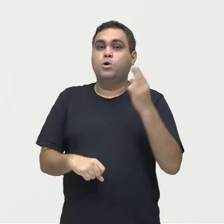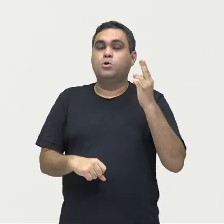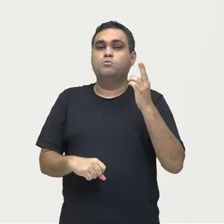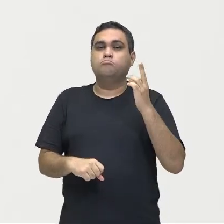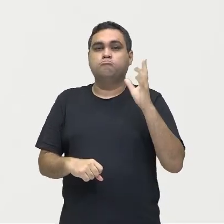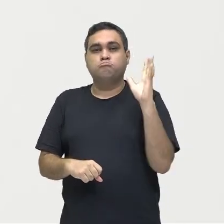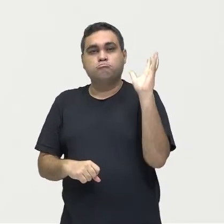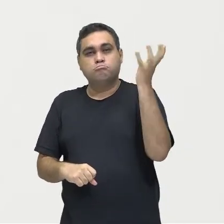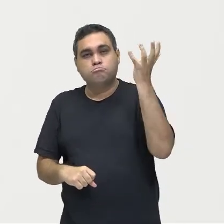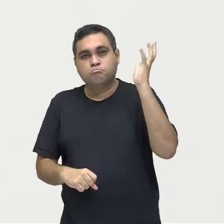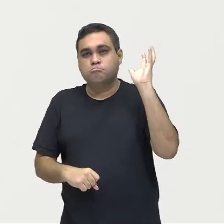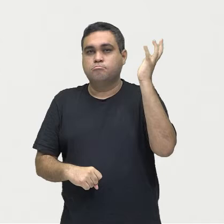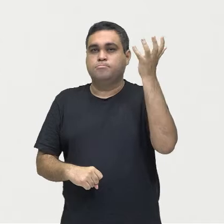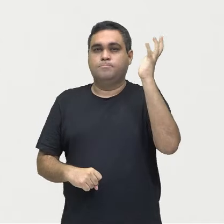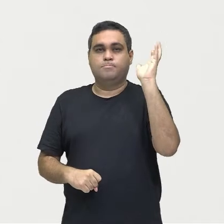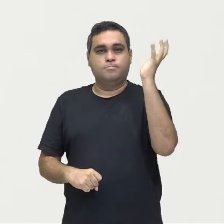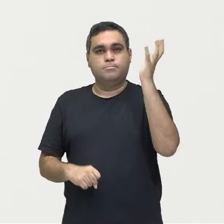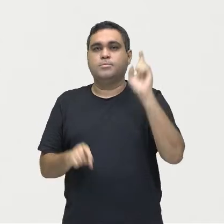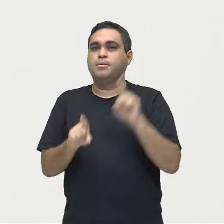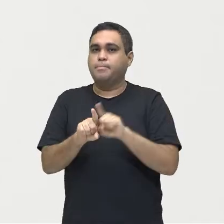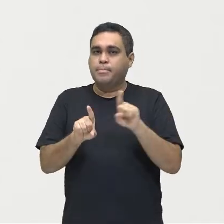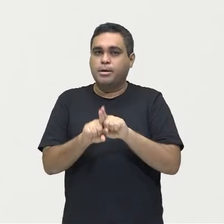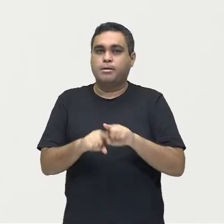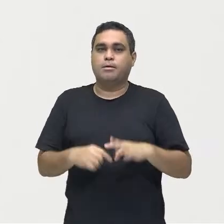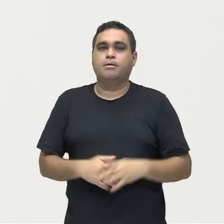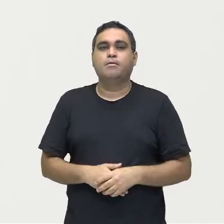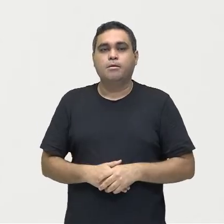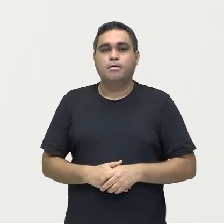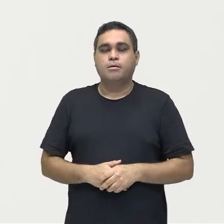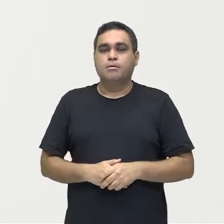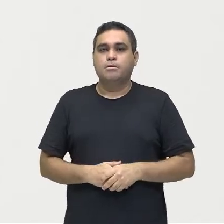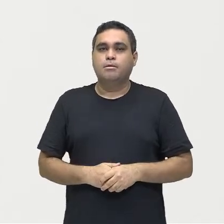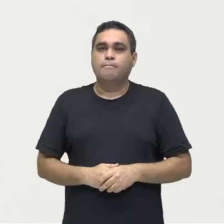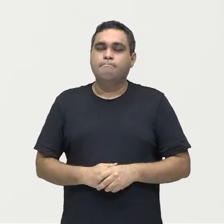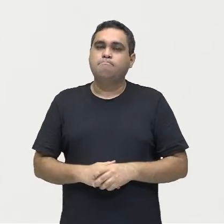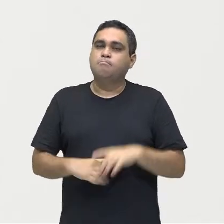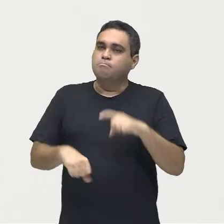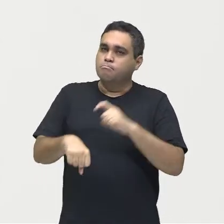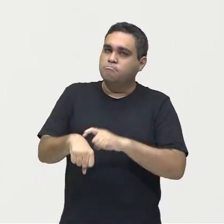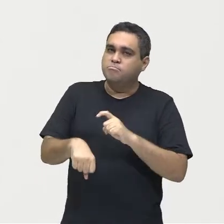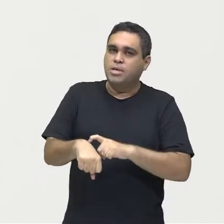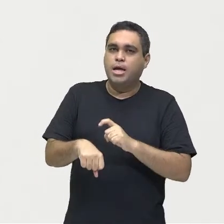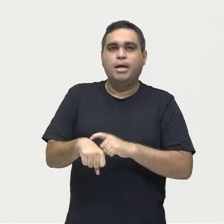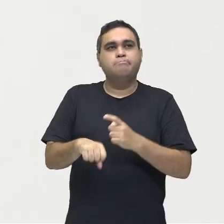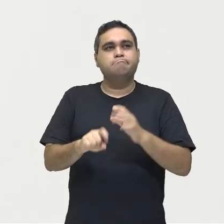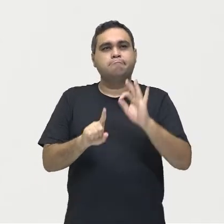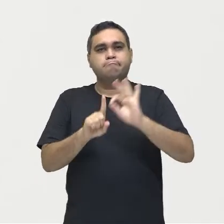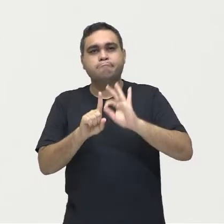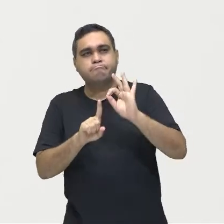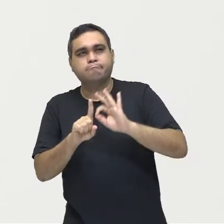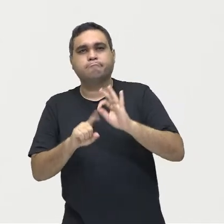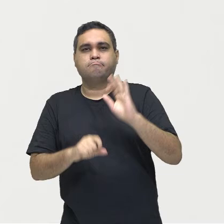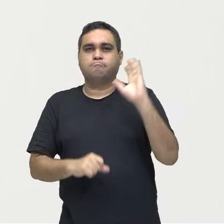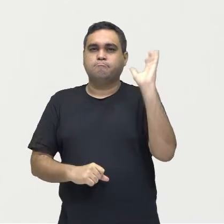fenômenos meteorológicos. Então, com essas duas ideias, tempo, temperatura e fenômenos